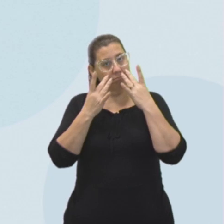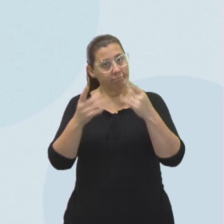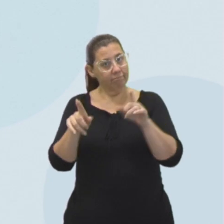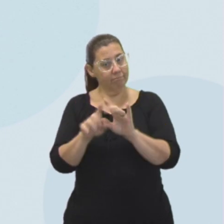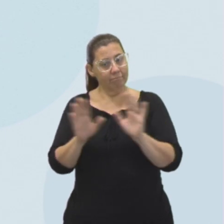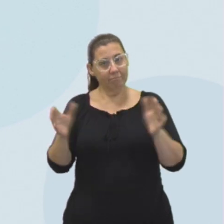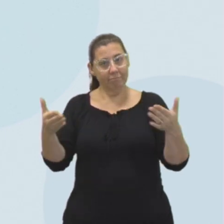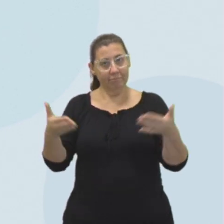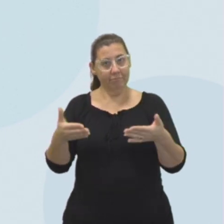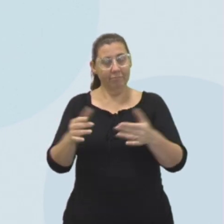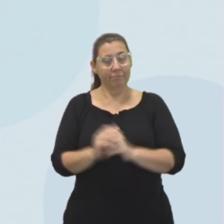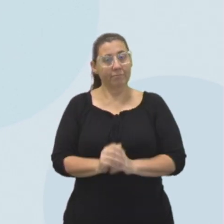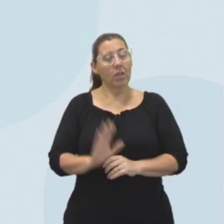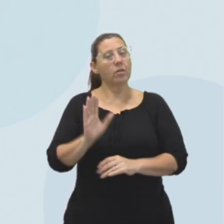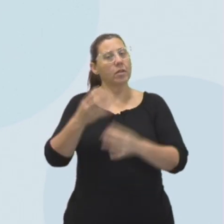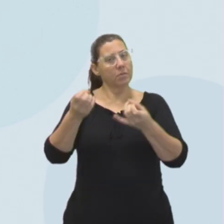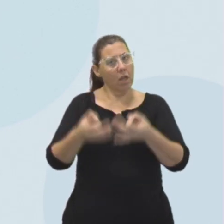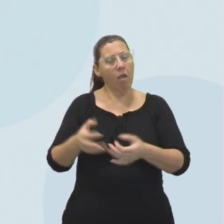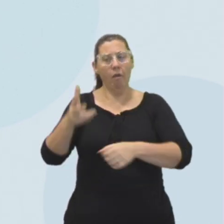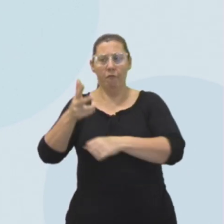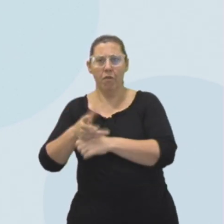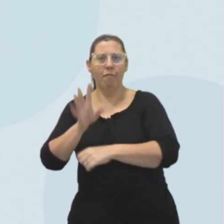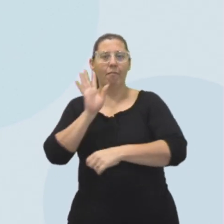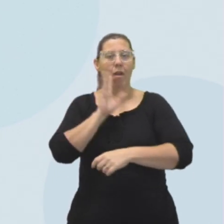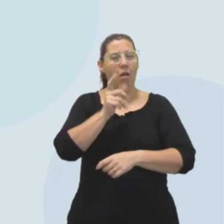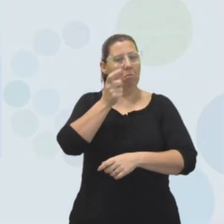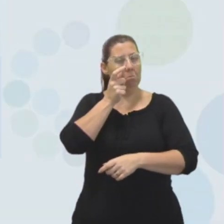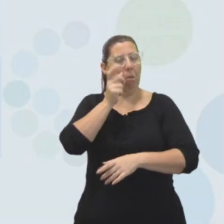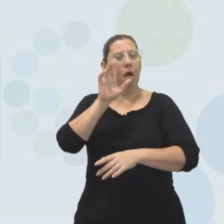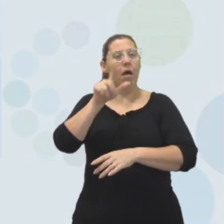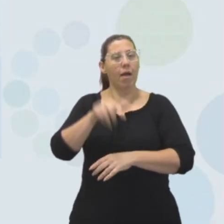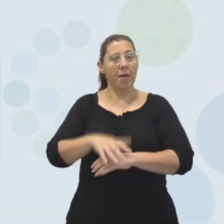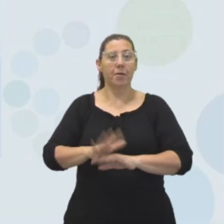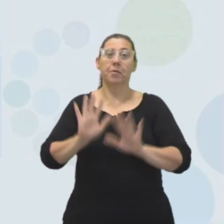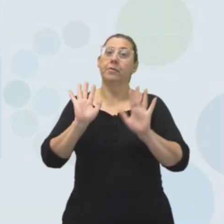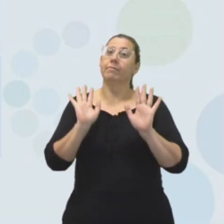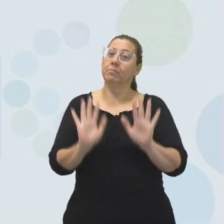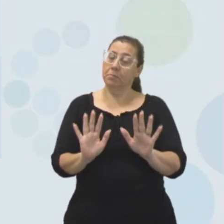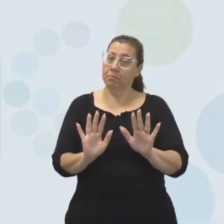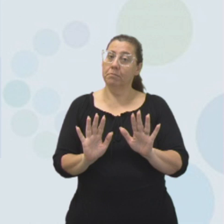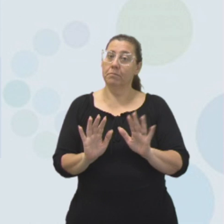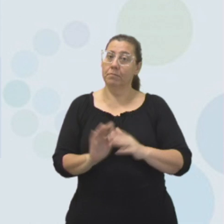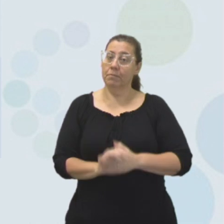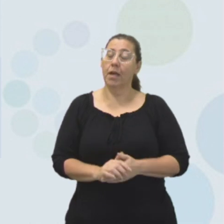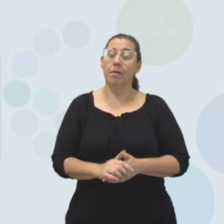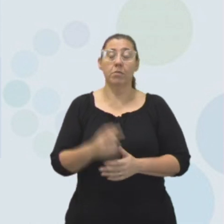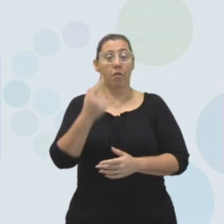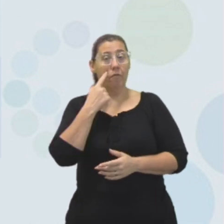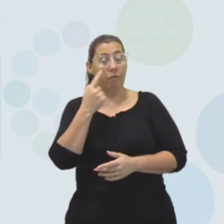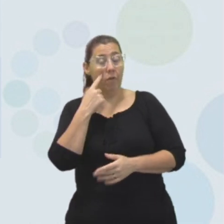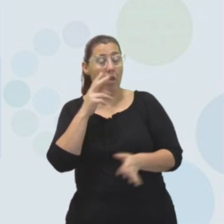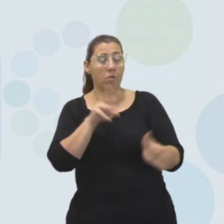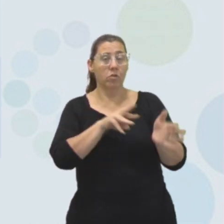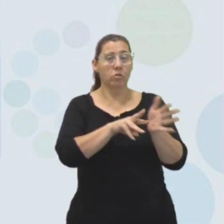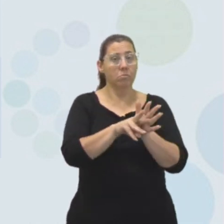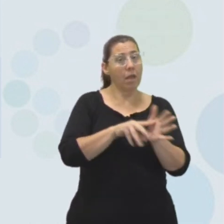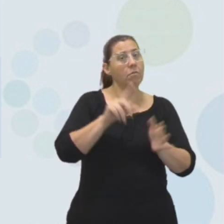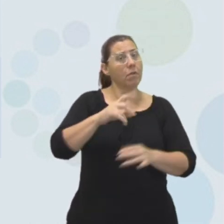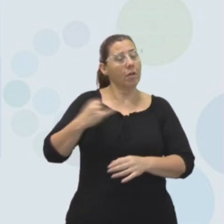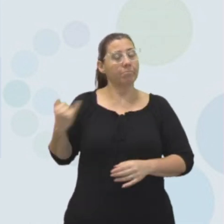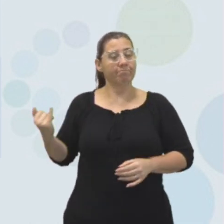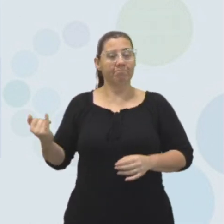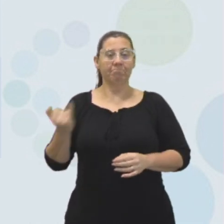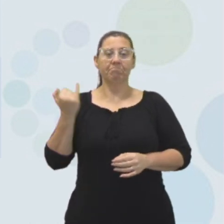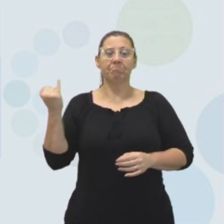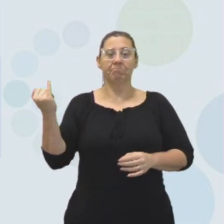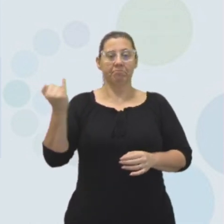também. Como eu disse, vídeo é legal, é interessante, sim, mas diversificar as metodologias é